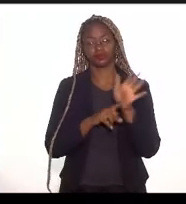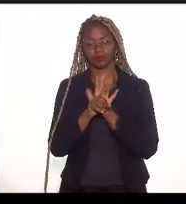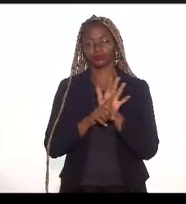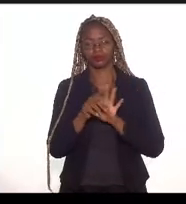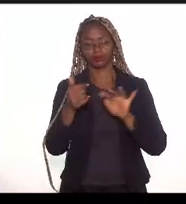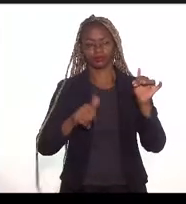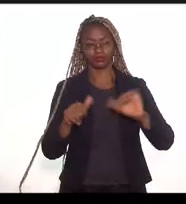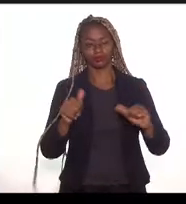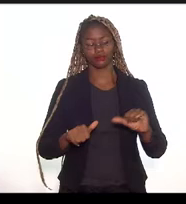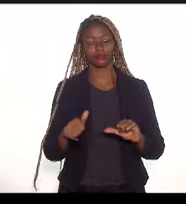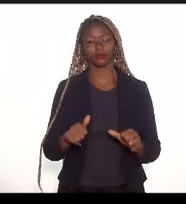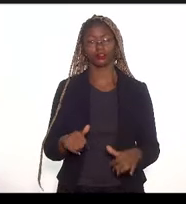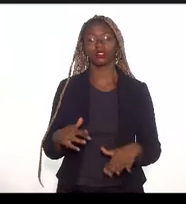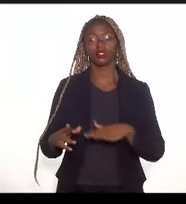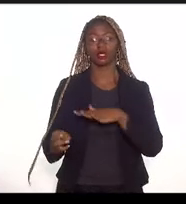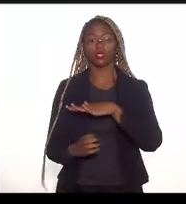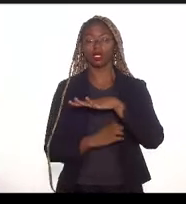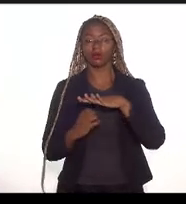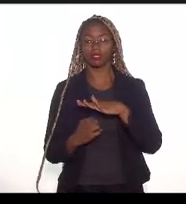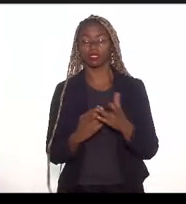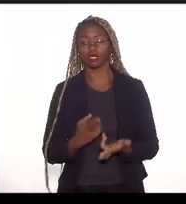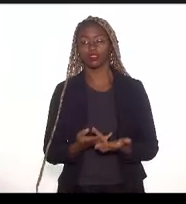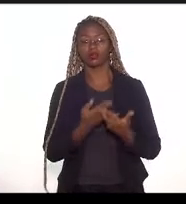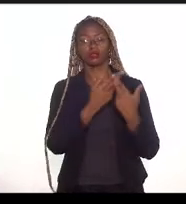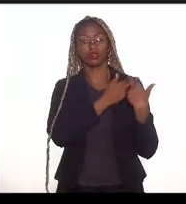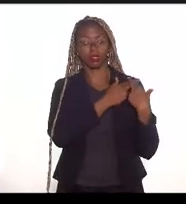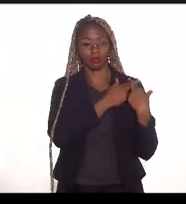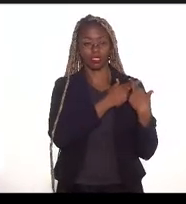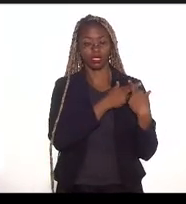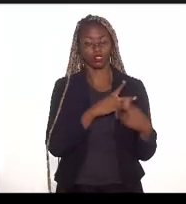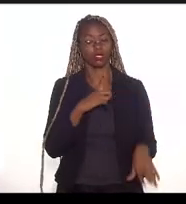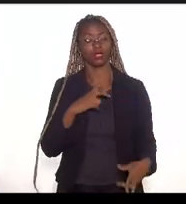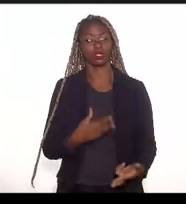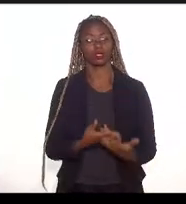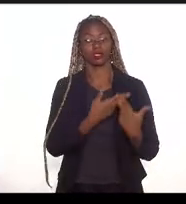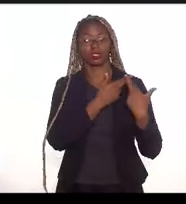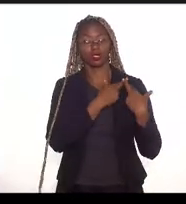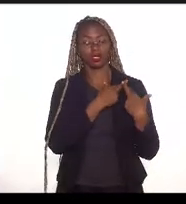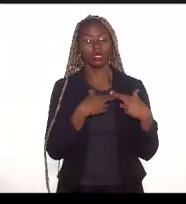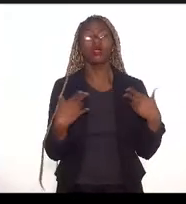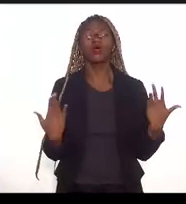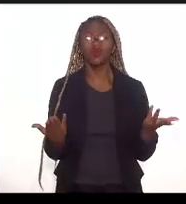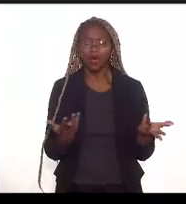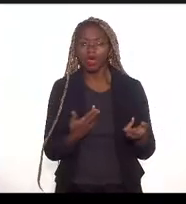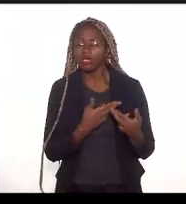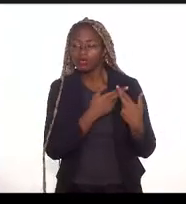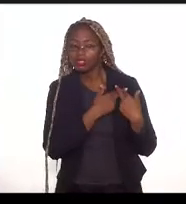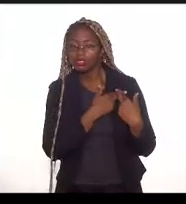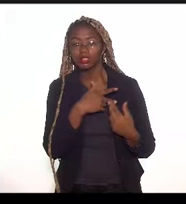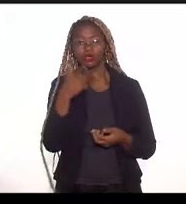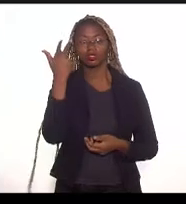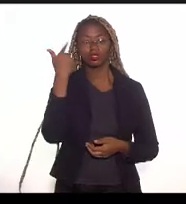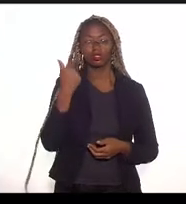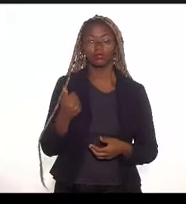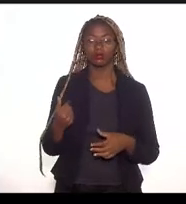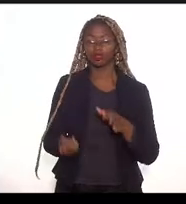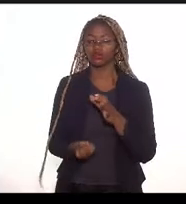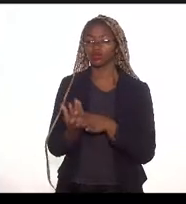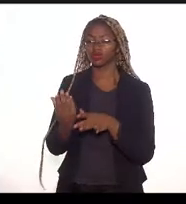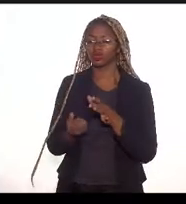assumem algumas, algumas contrapartidas de responsabilidade. Quais são essas? Normalmente, geração de